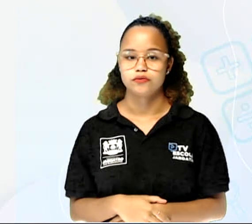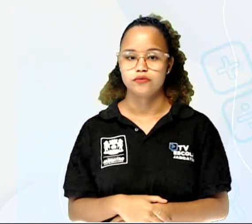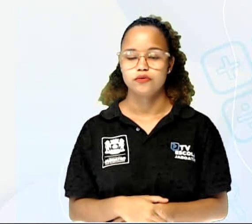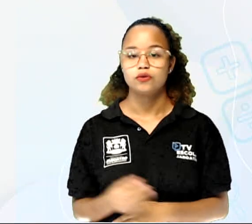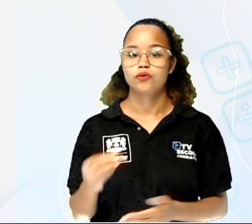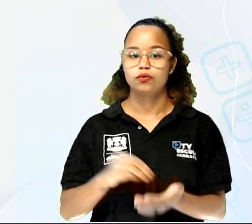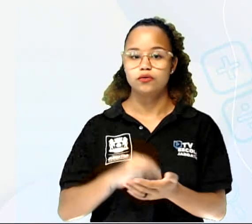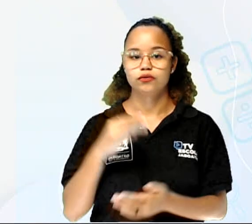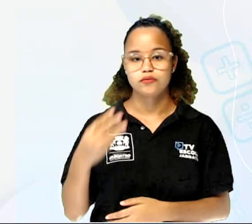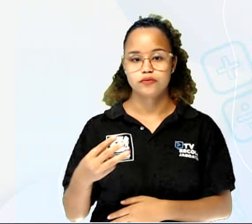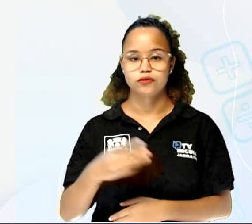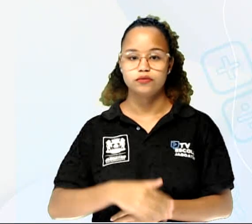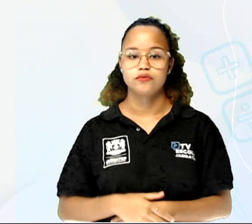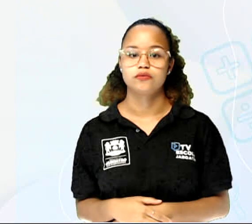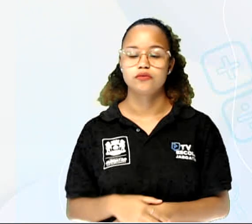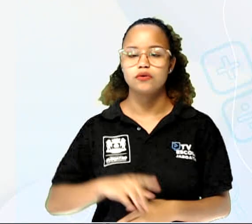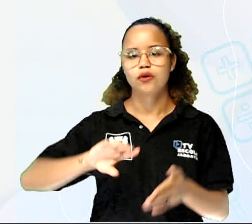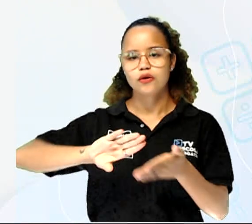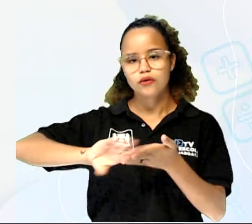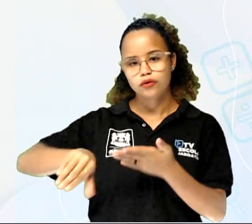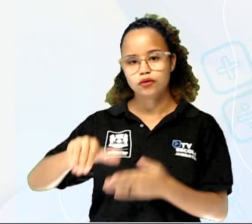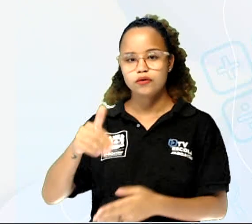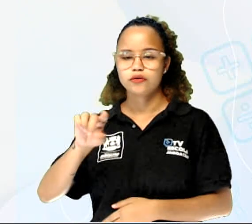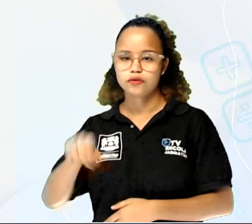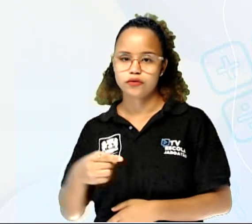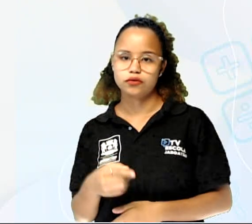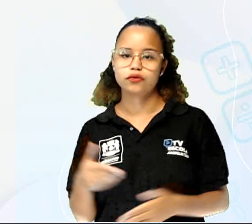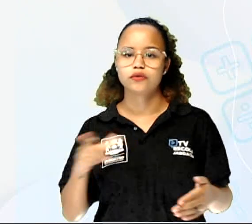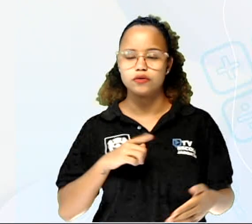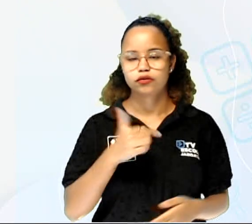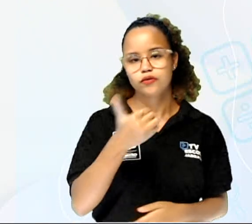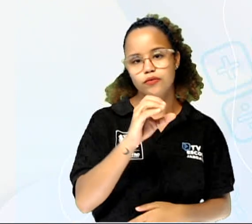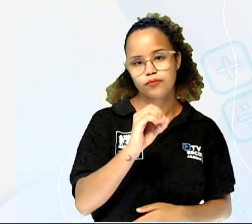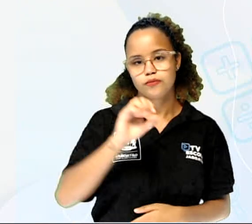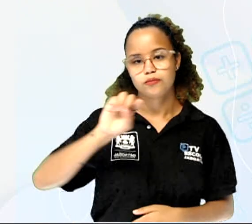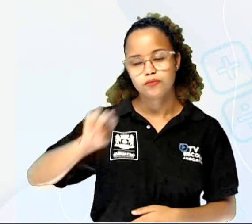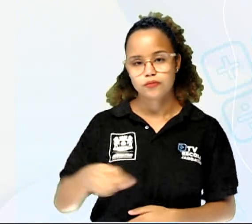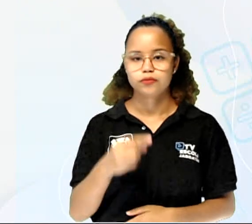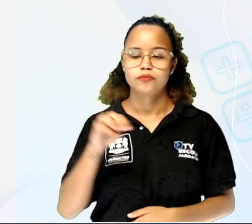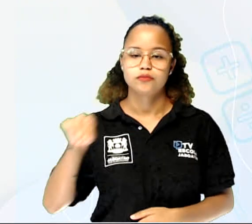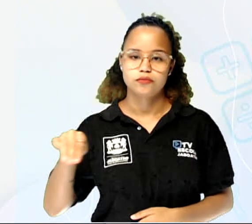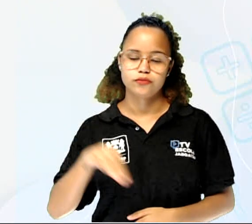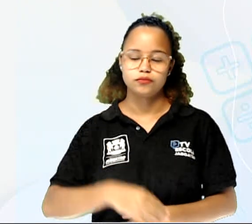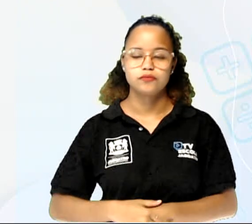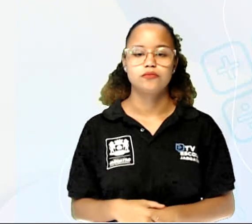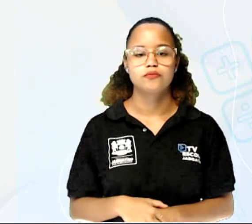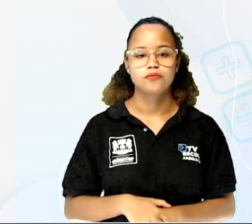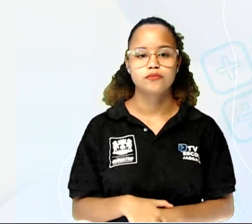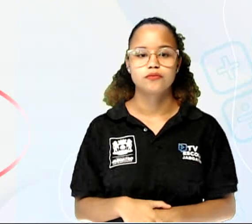3. Apaga a vírgula e nós temos 10.000 metros.